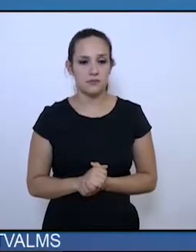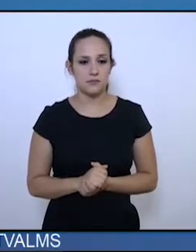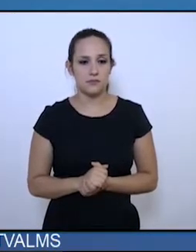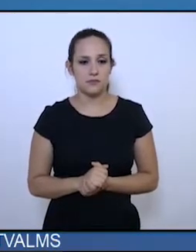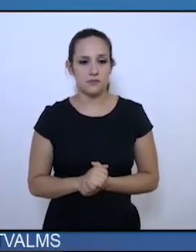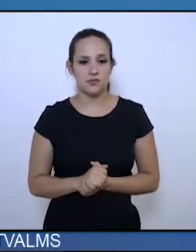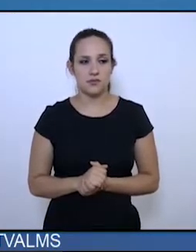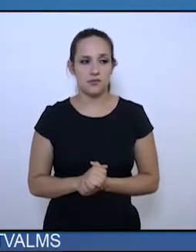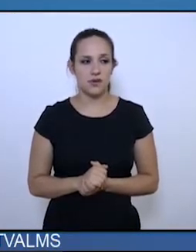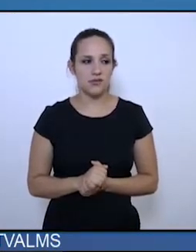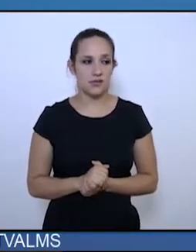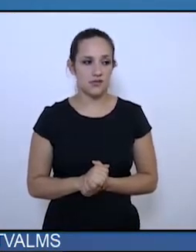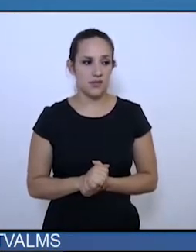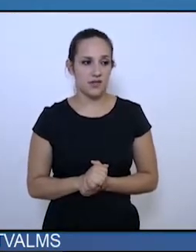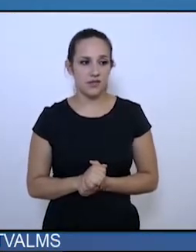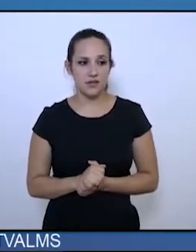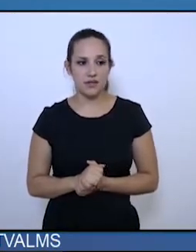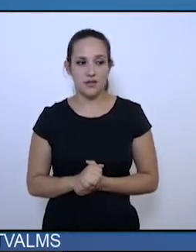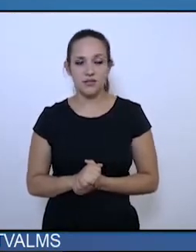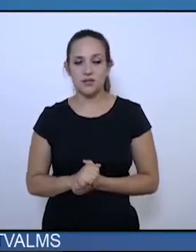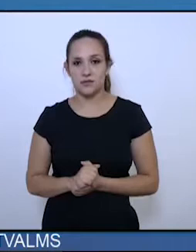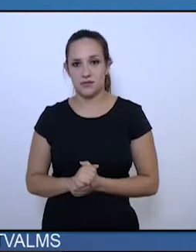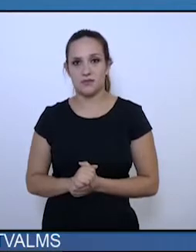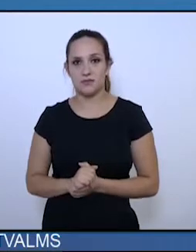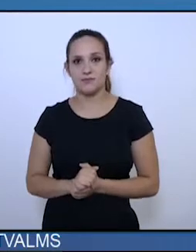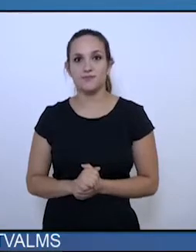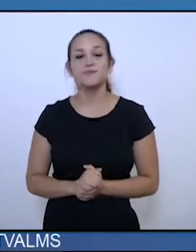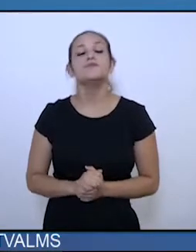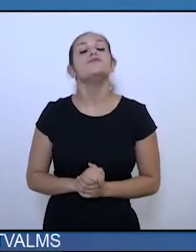Se quer resolver o problema do Rio de Janeiro,